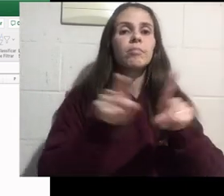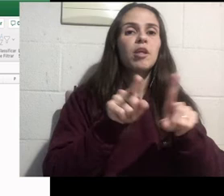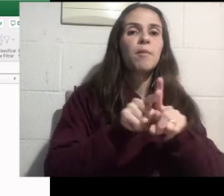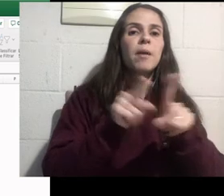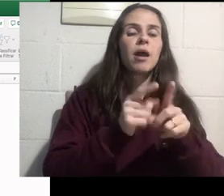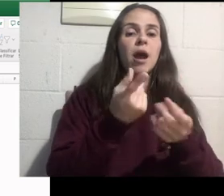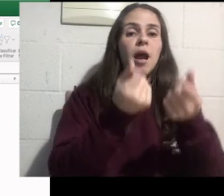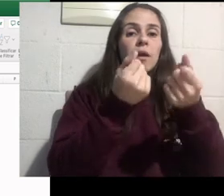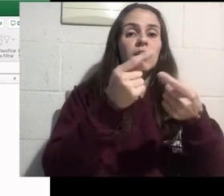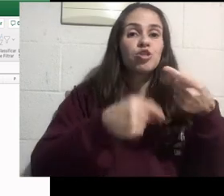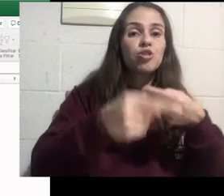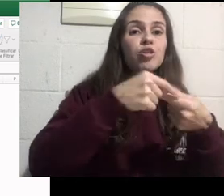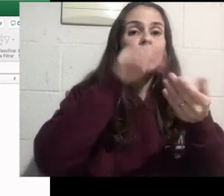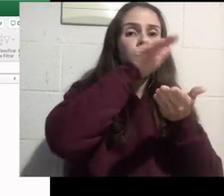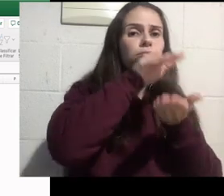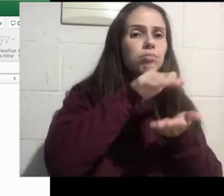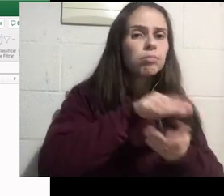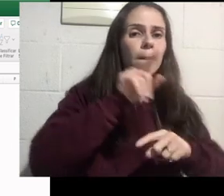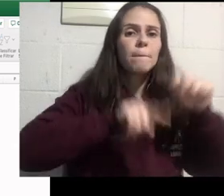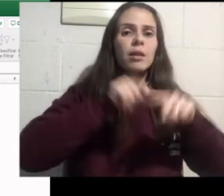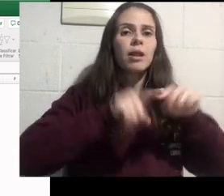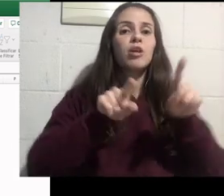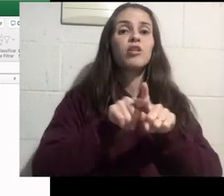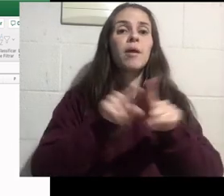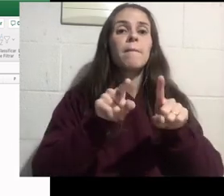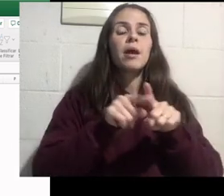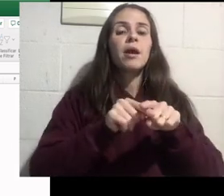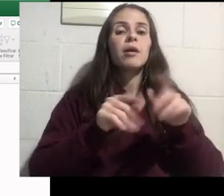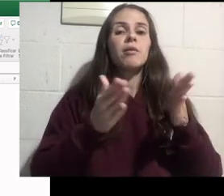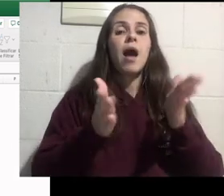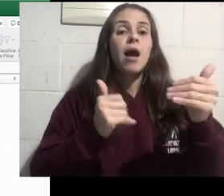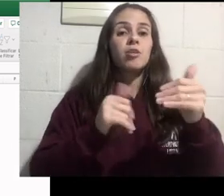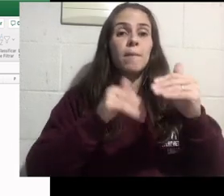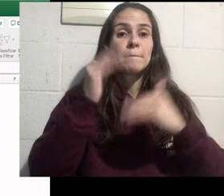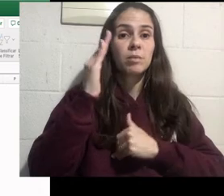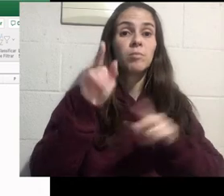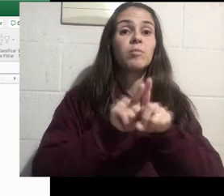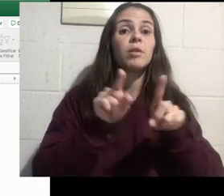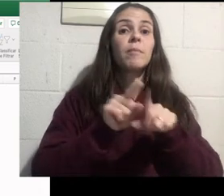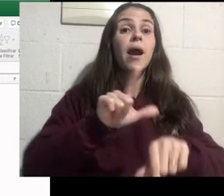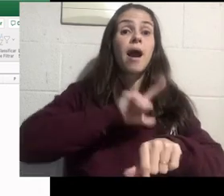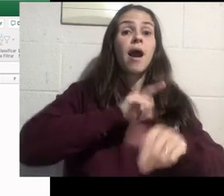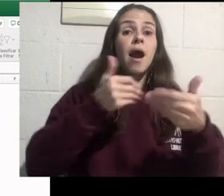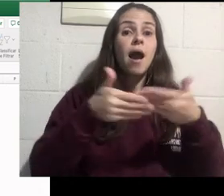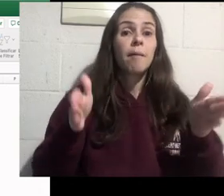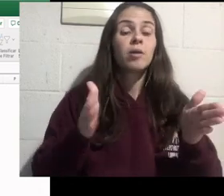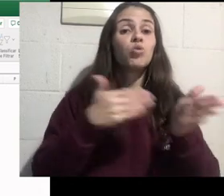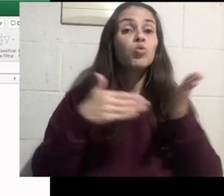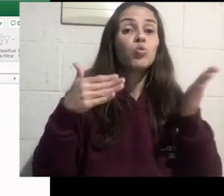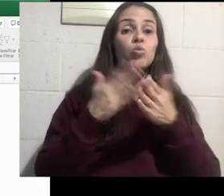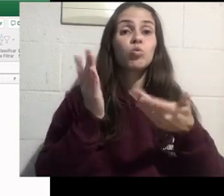em capital de giro, ou seja, em estoques de materiais e também no caixa mínimo, e os investimentos pré-operacionais. Então, tudo isso deu